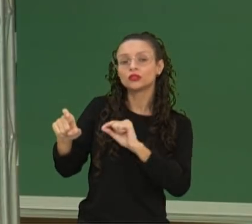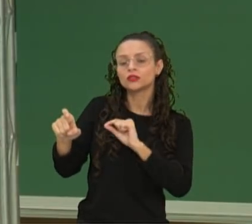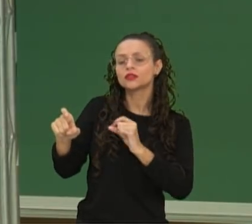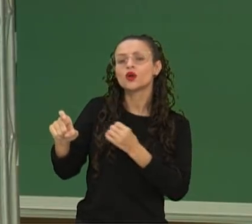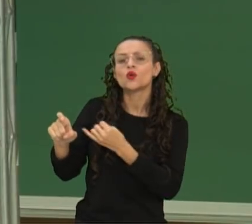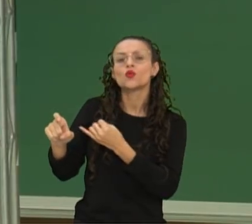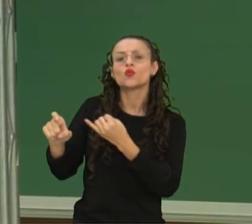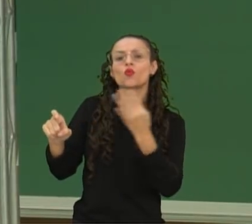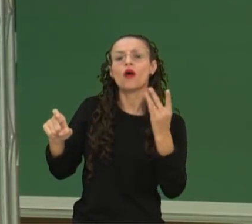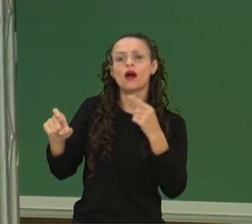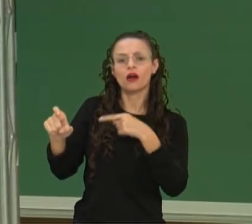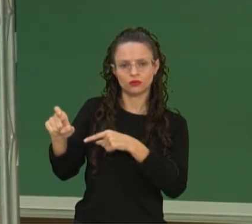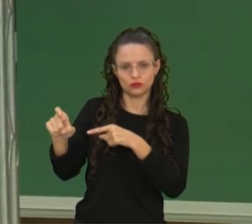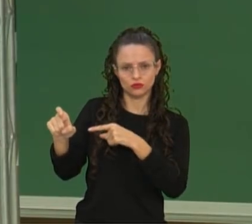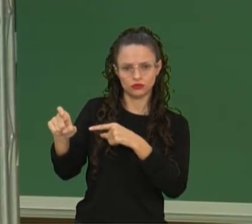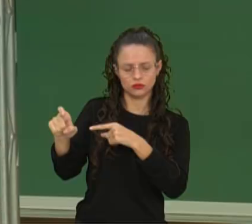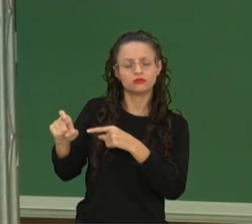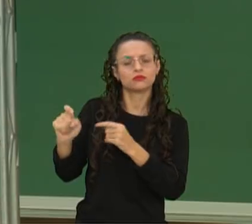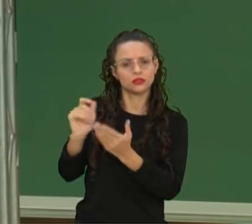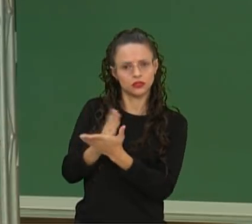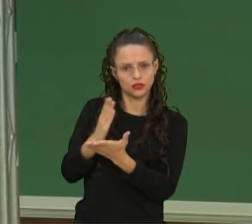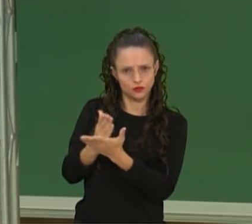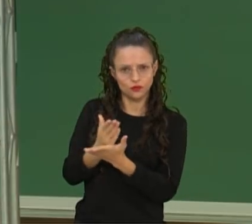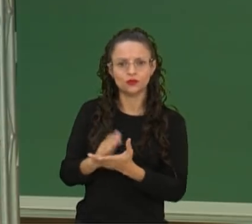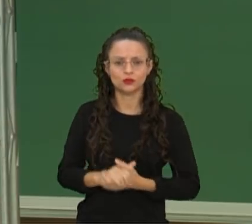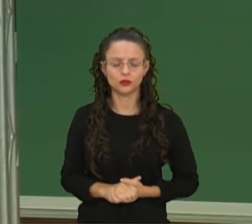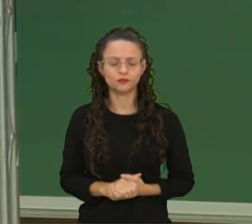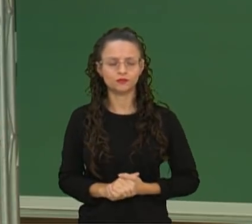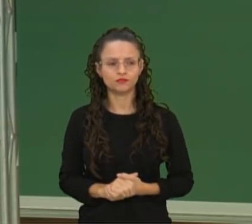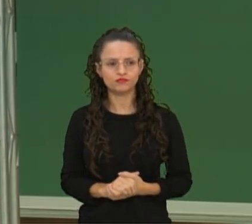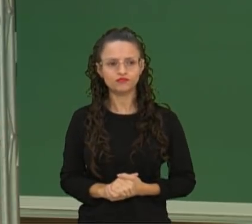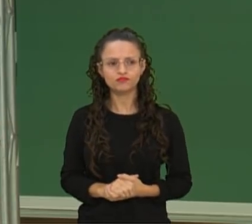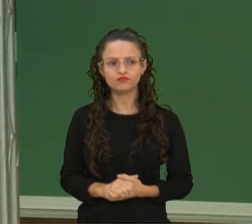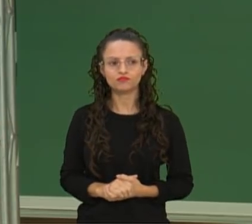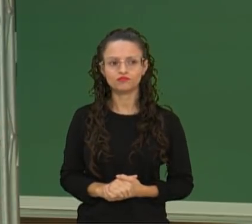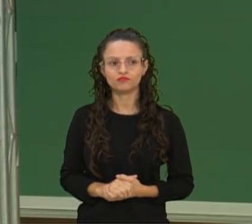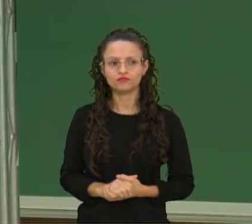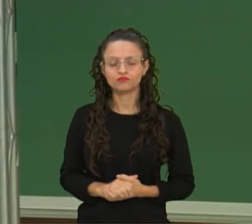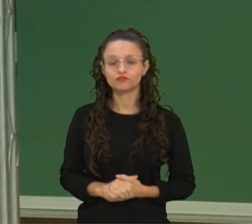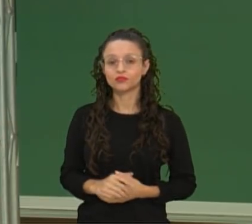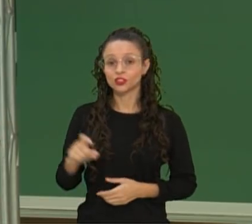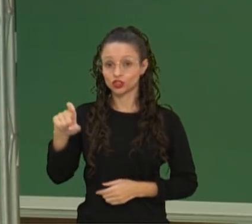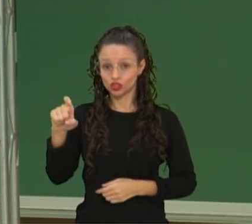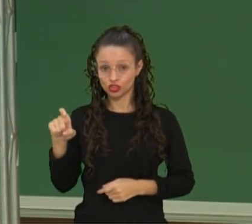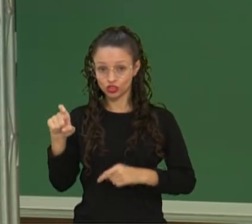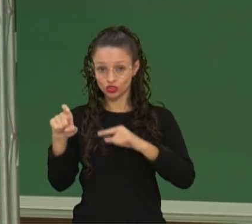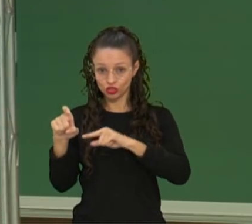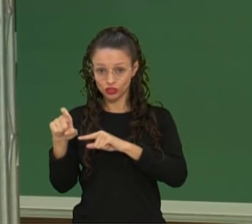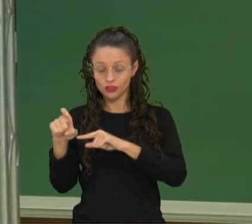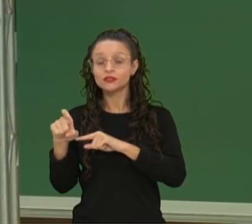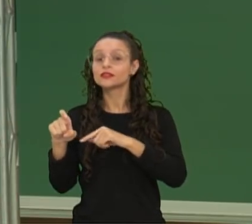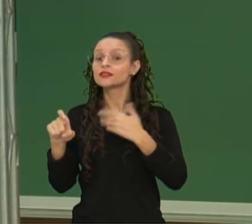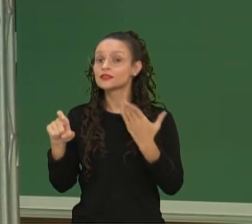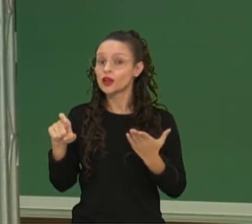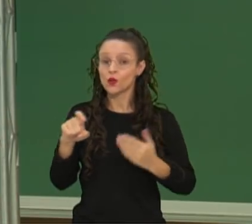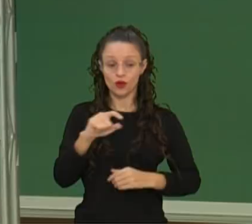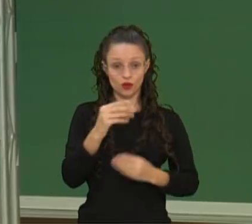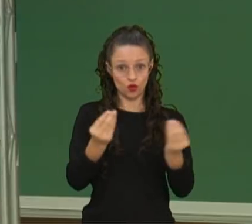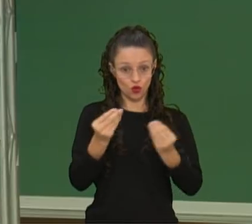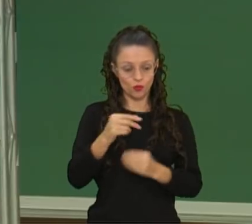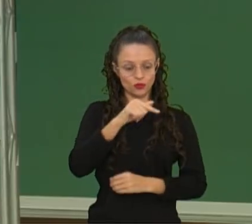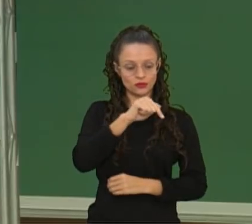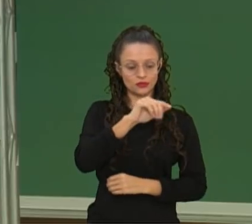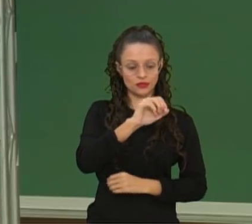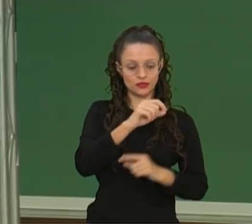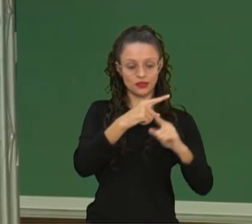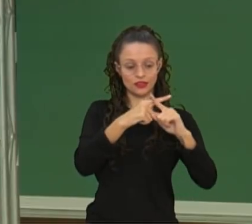quantidade de livros que eu, né, quero comprar. O que a gente tem com isso? Que para comprar X livros, basta fazer 70 vezes o X,